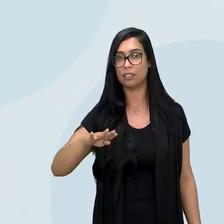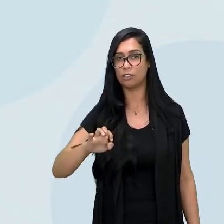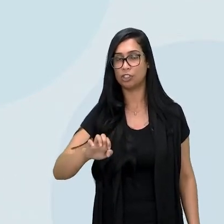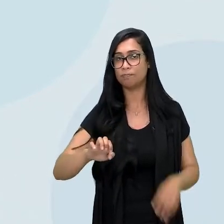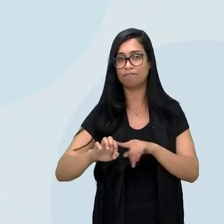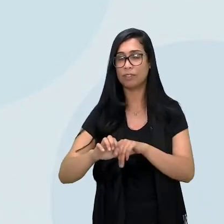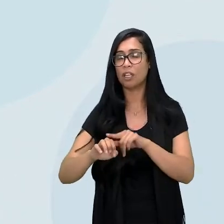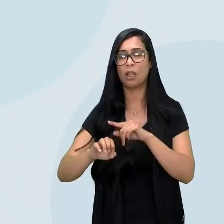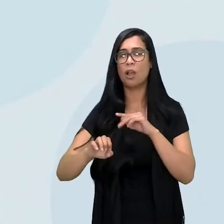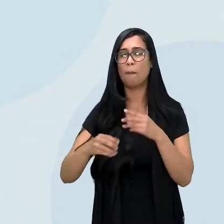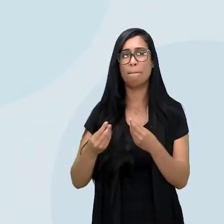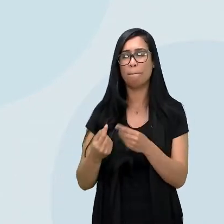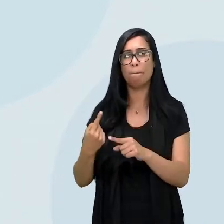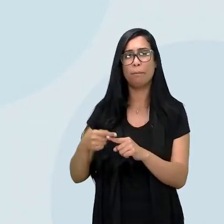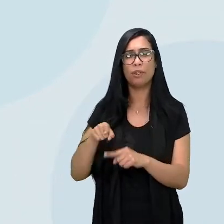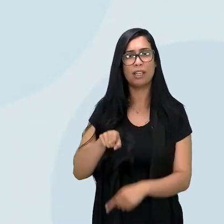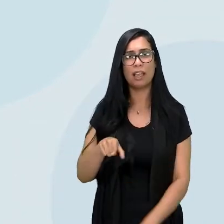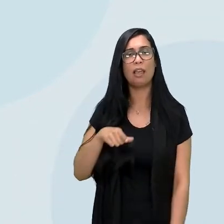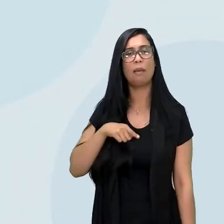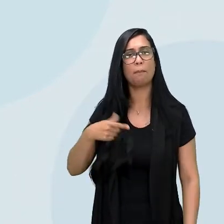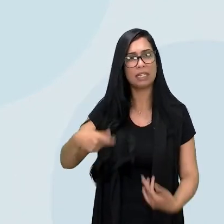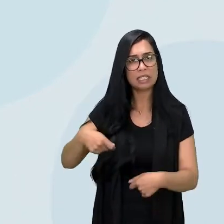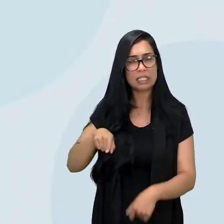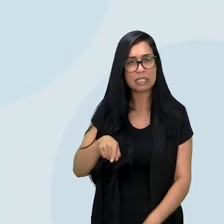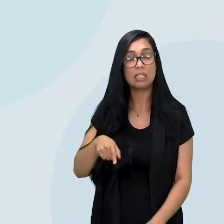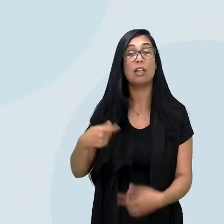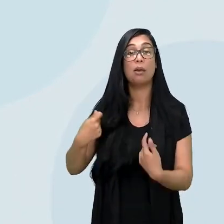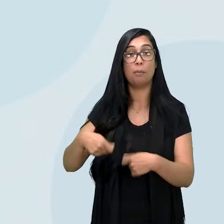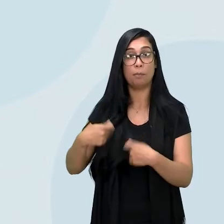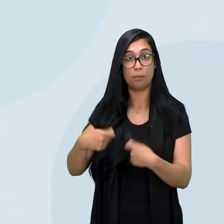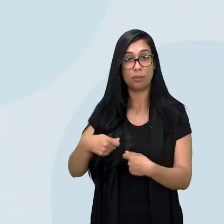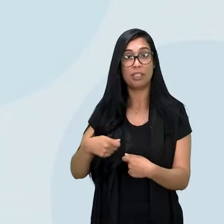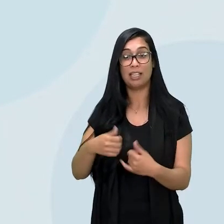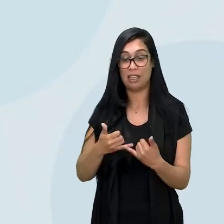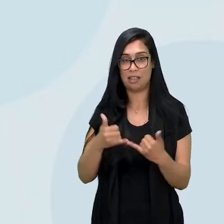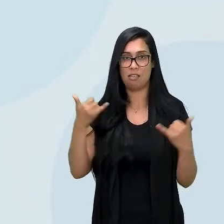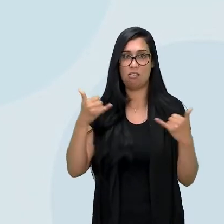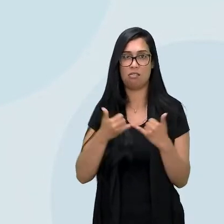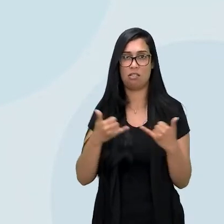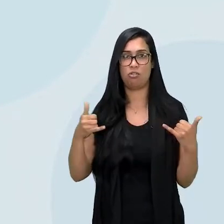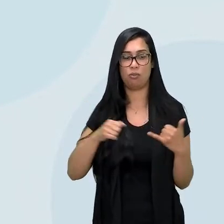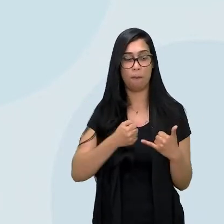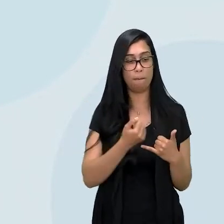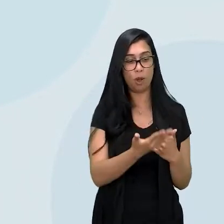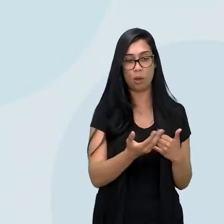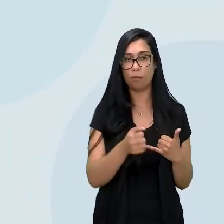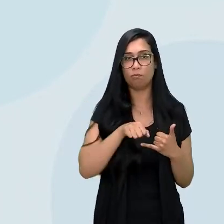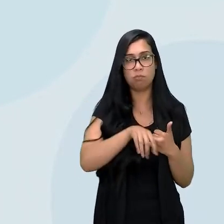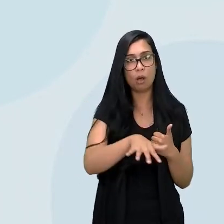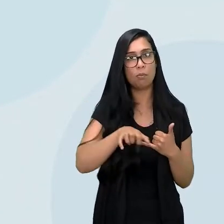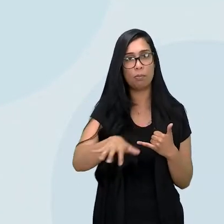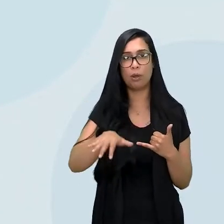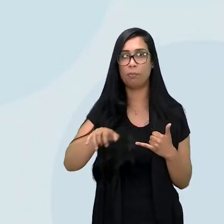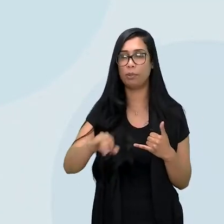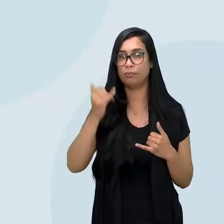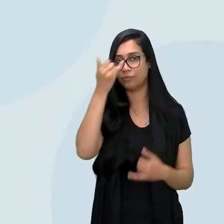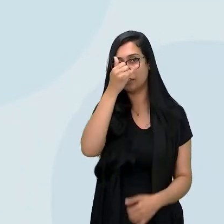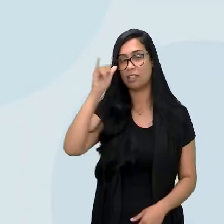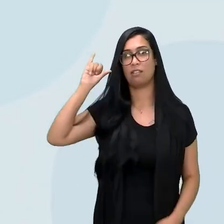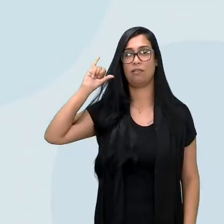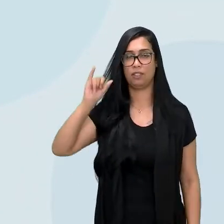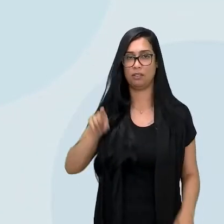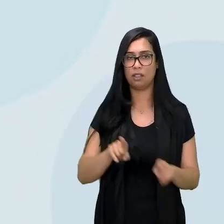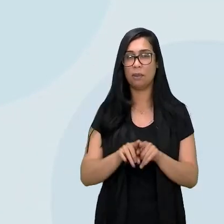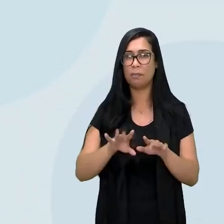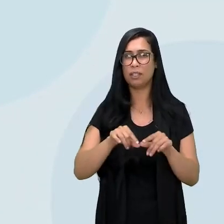corrente, a passagem do elétron. Enquanto que o metal é um material que facilita. Então, veja, se o fio tiver